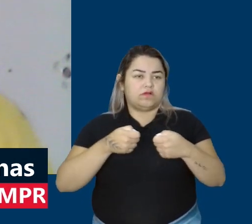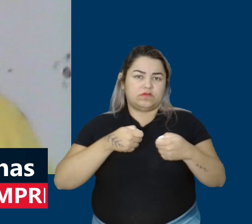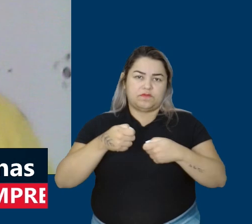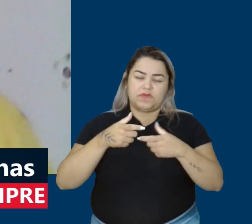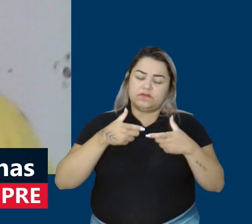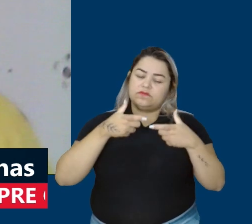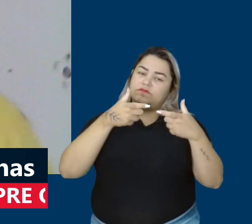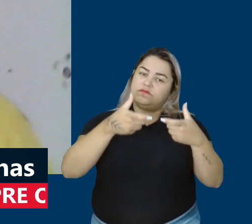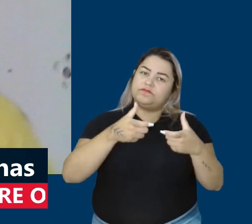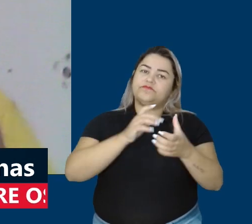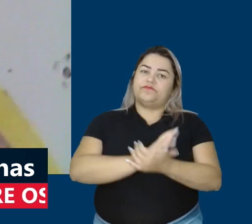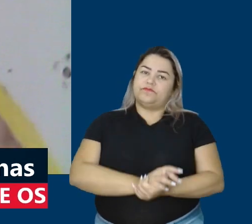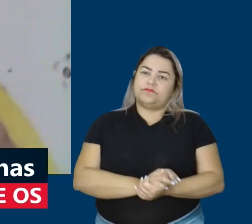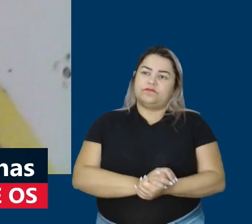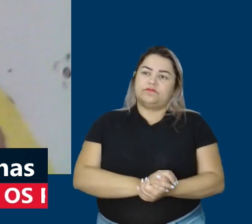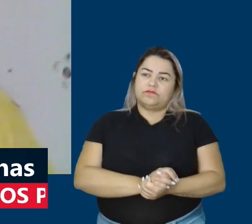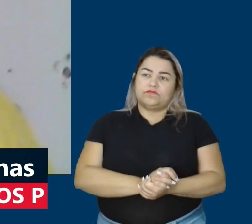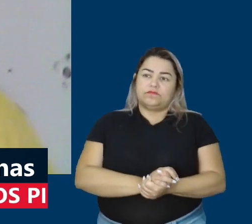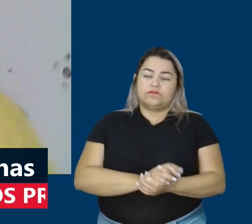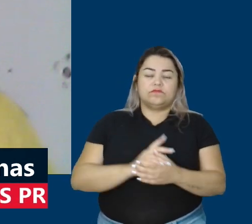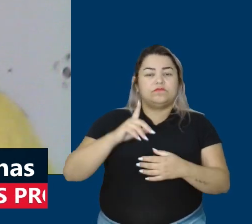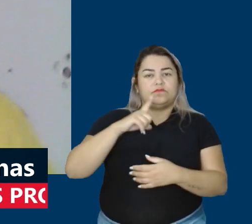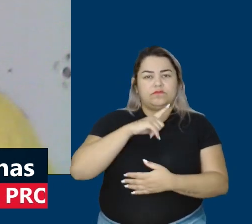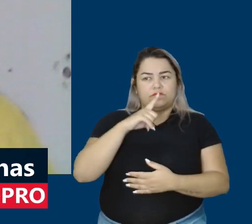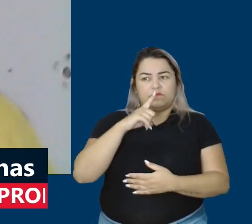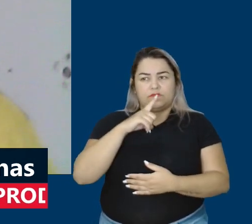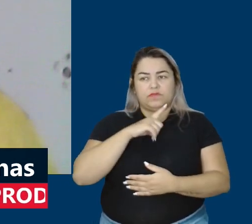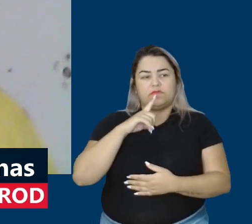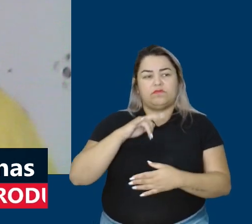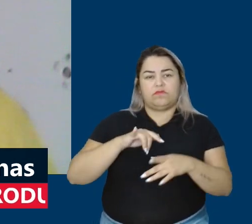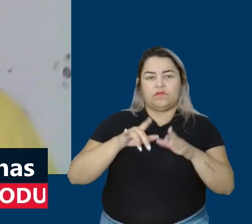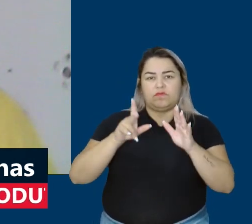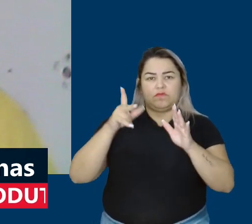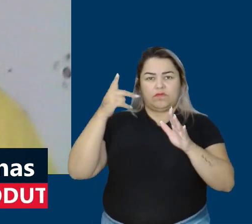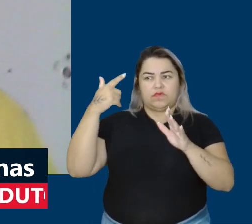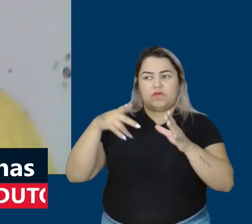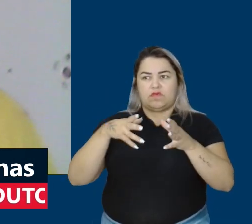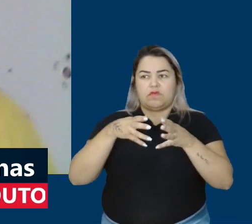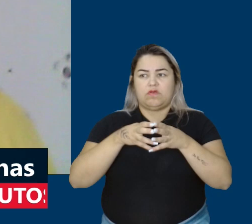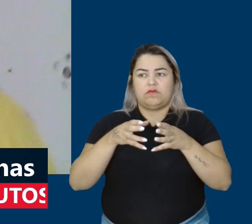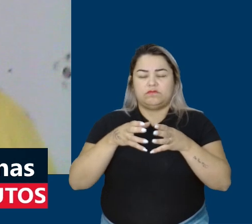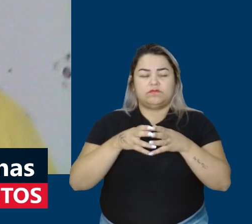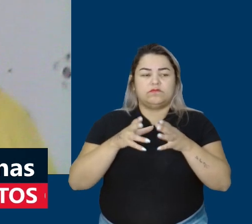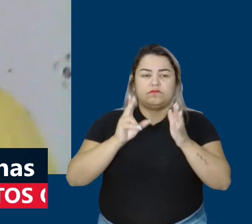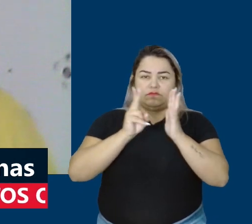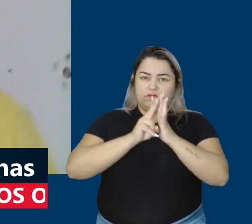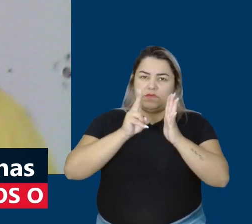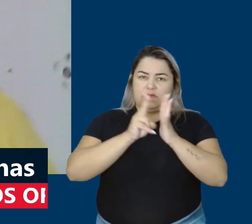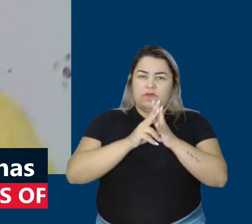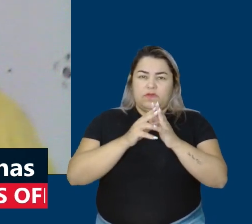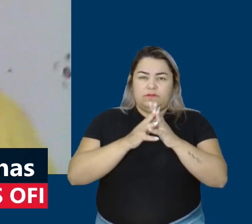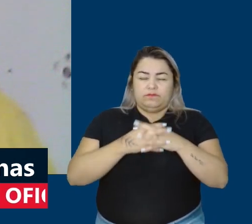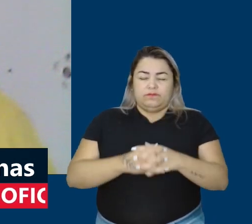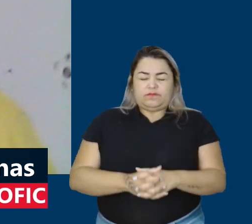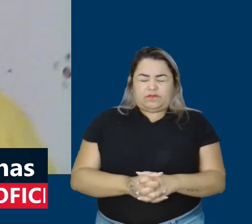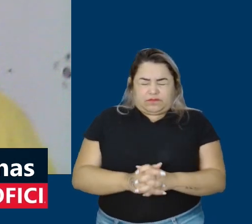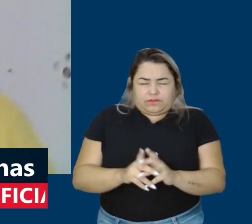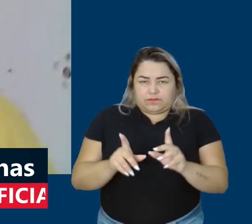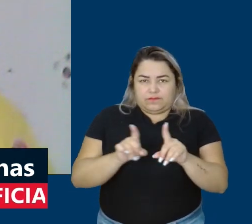espaço, né? Ali principalmente vinculado aos Yanomamis, e com isso, você vai